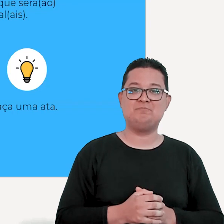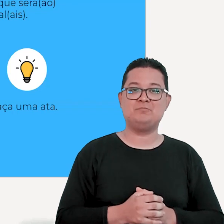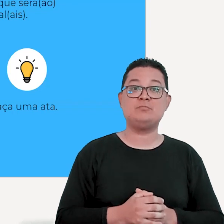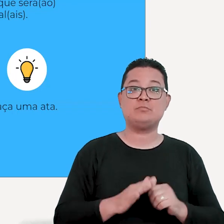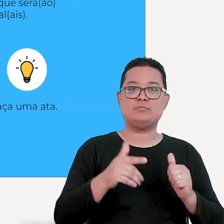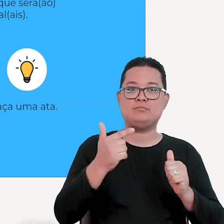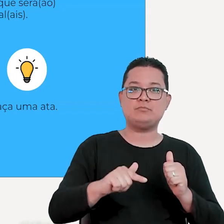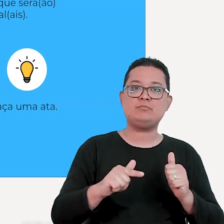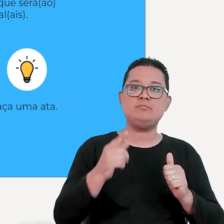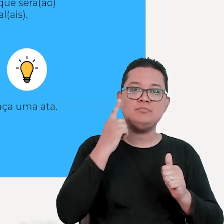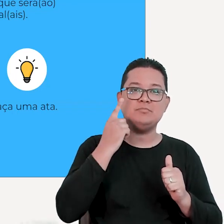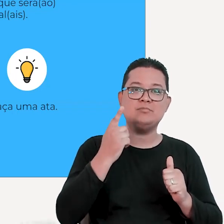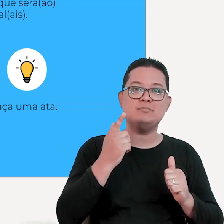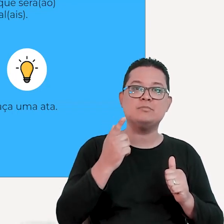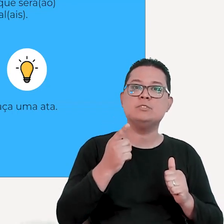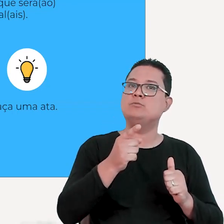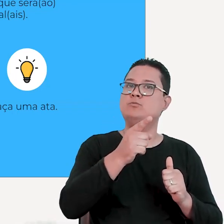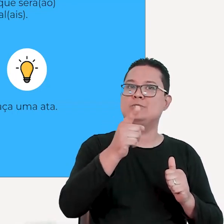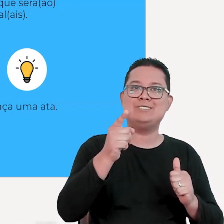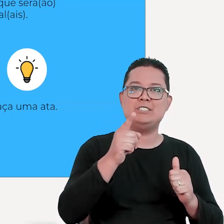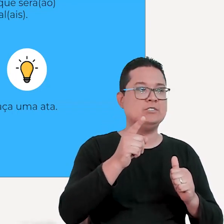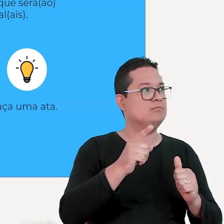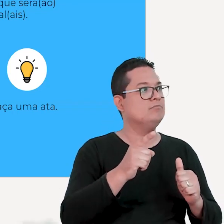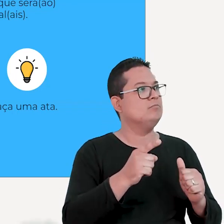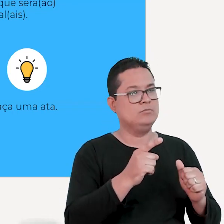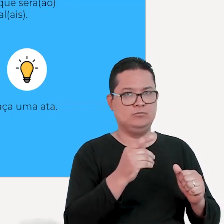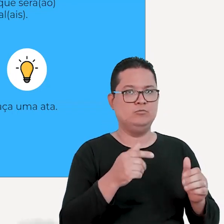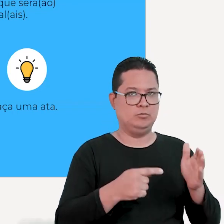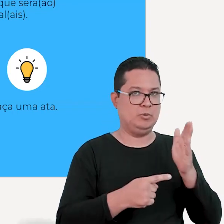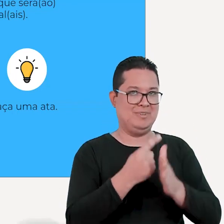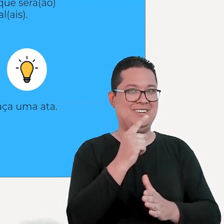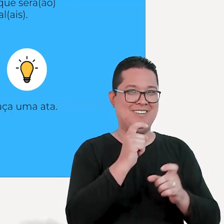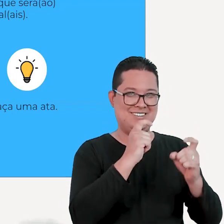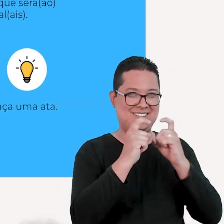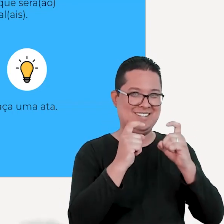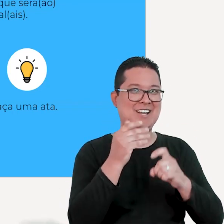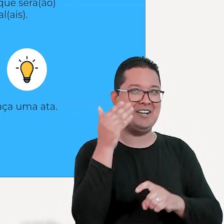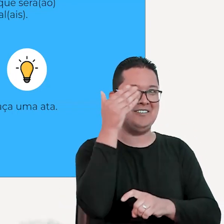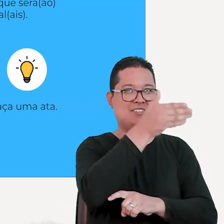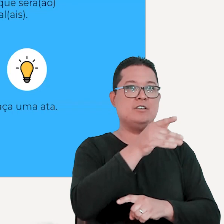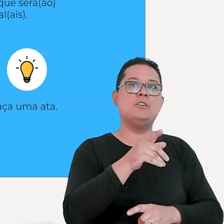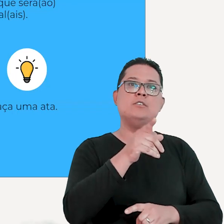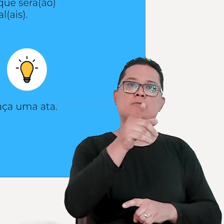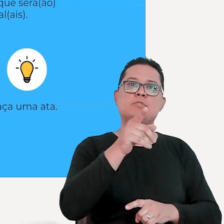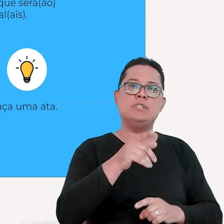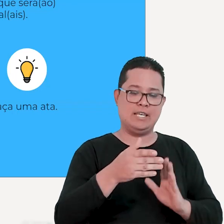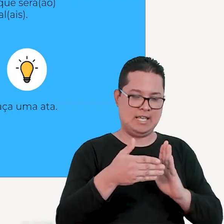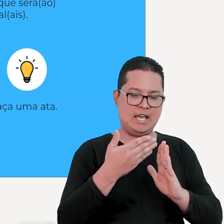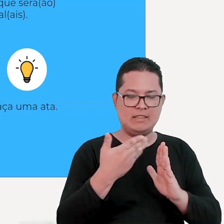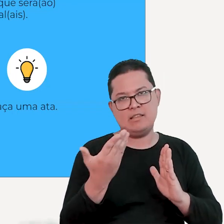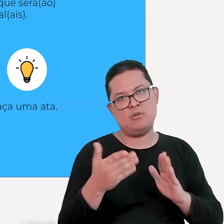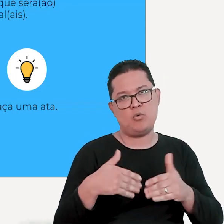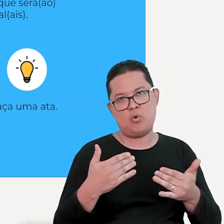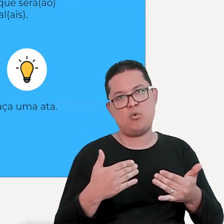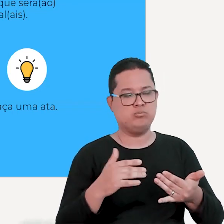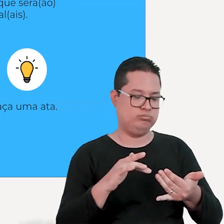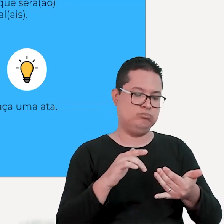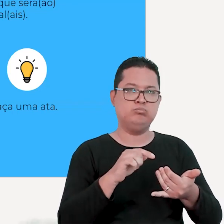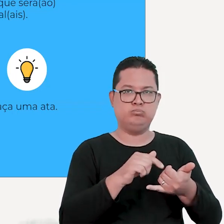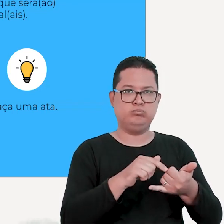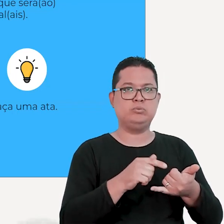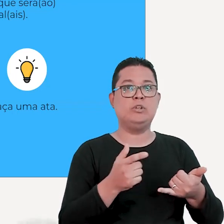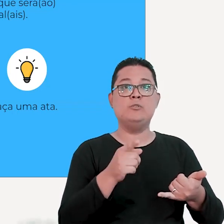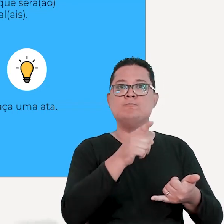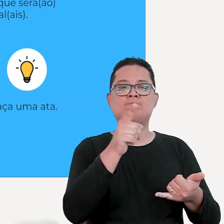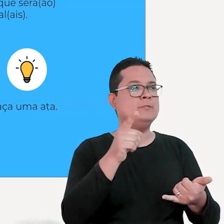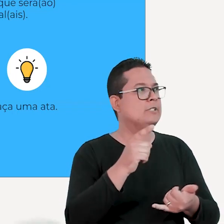etapa seria anote todos os alinhamentos da reunião. Essa reunião de kickoff ou essa reunião inicial do projeto, sempre